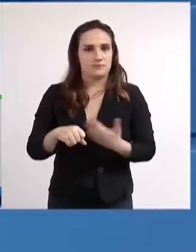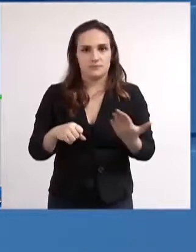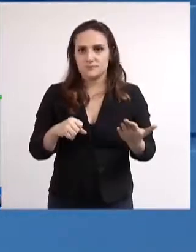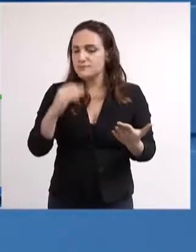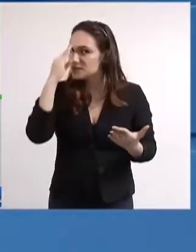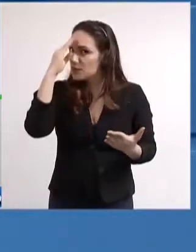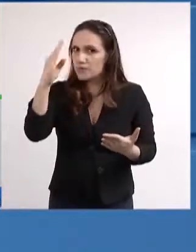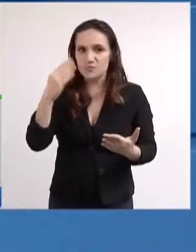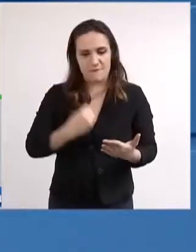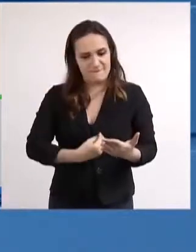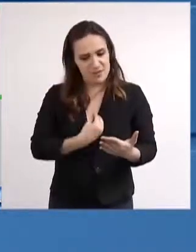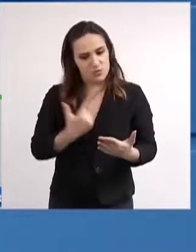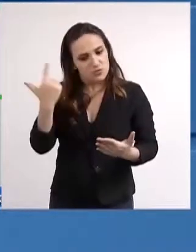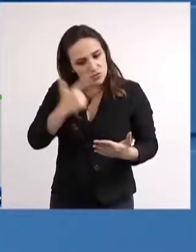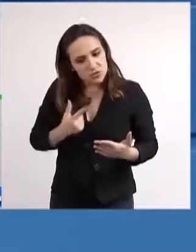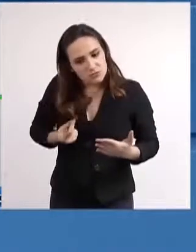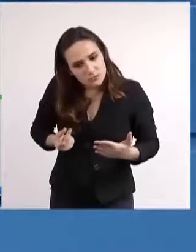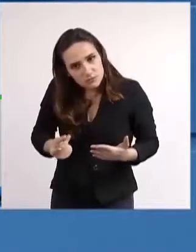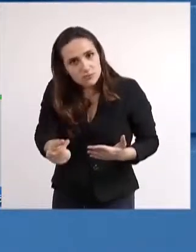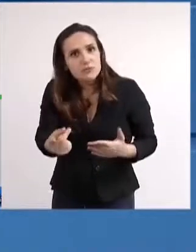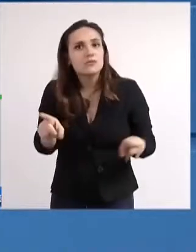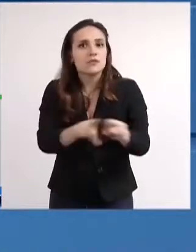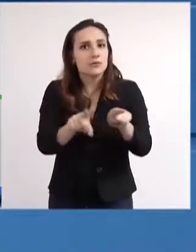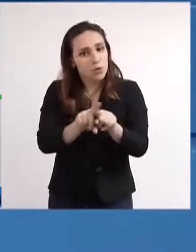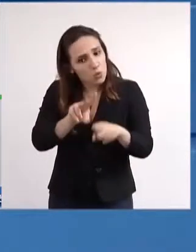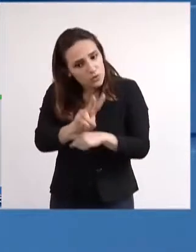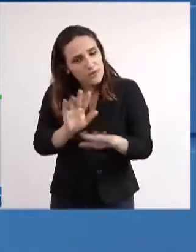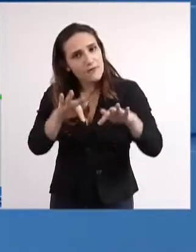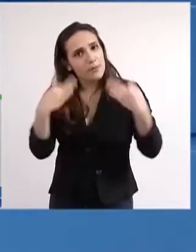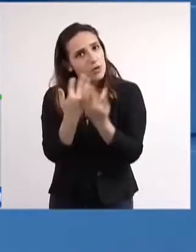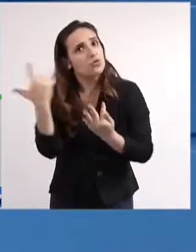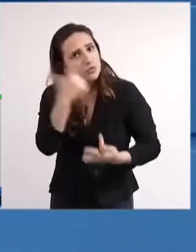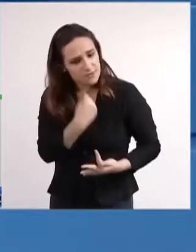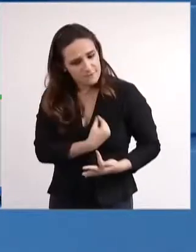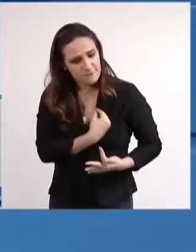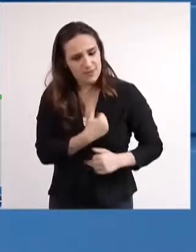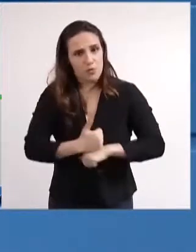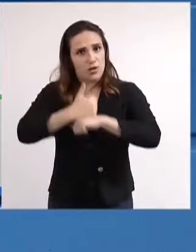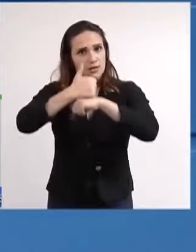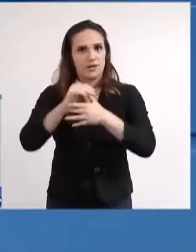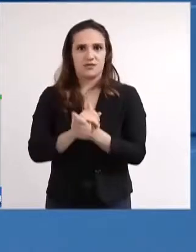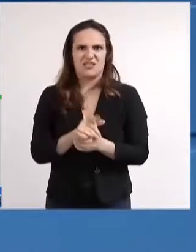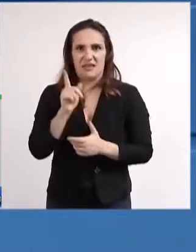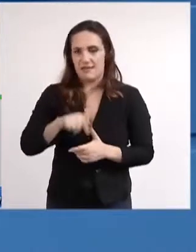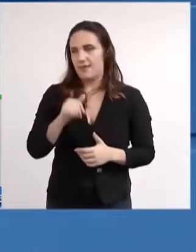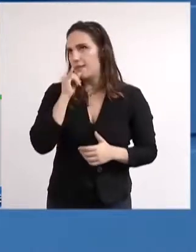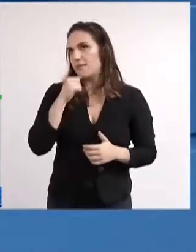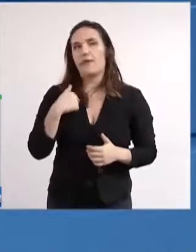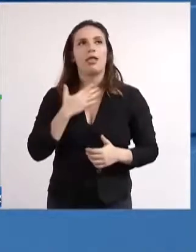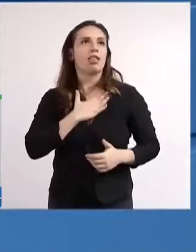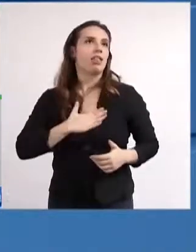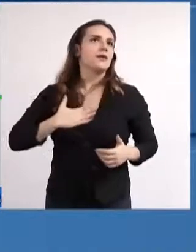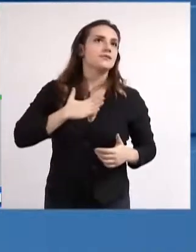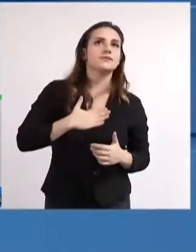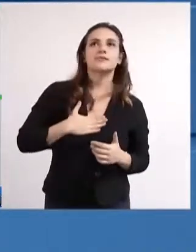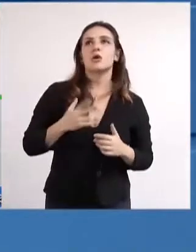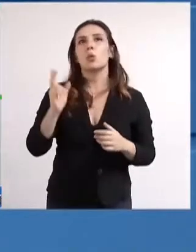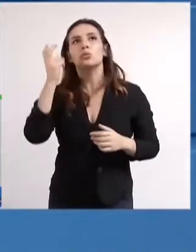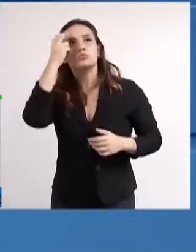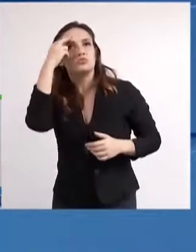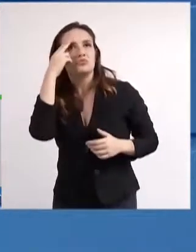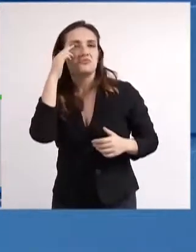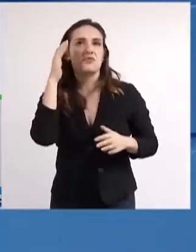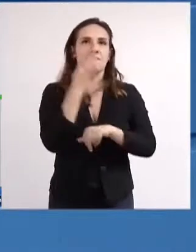na sobrevivência e na manutenção dessas famílias. Aí não é nem questão de esporte, de lazer, de cultura,